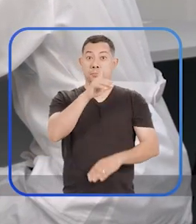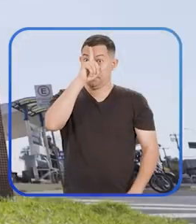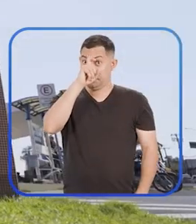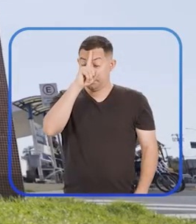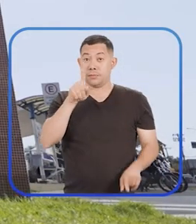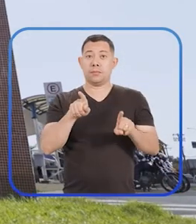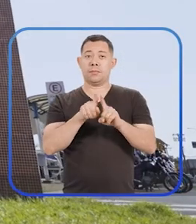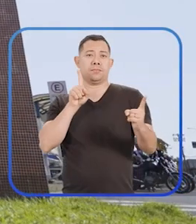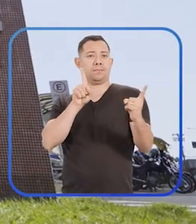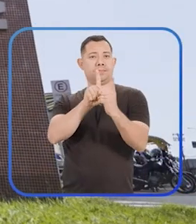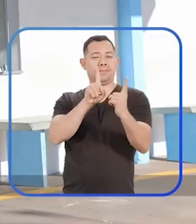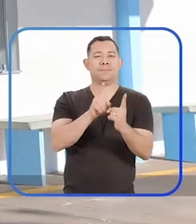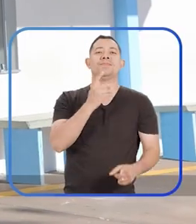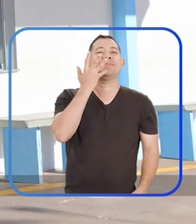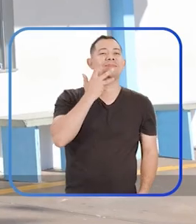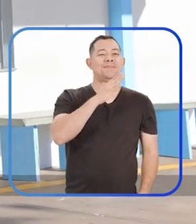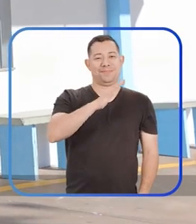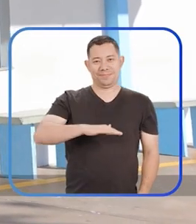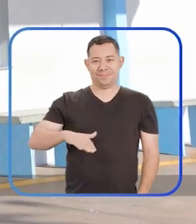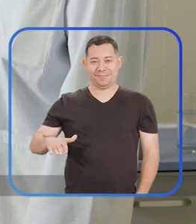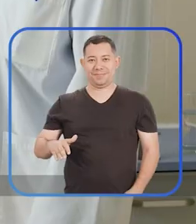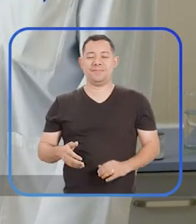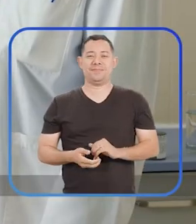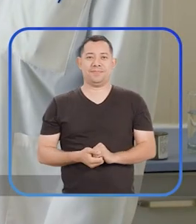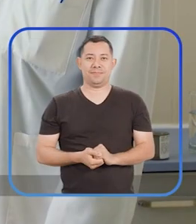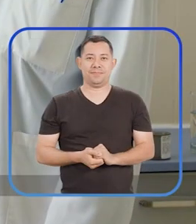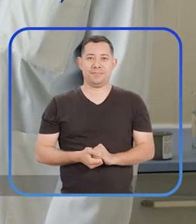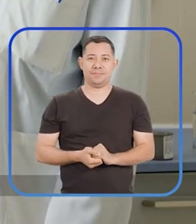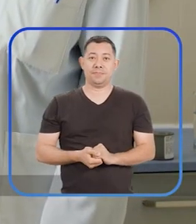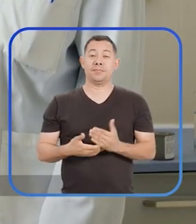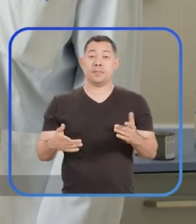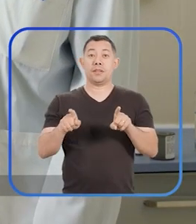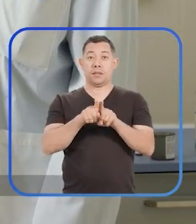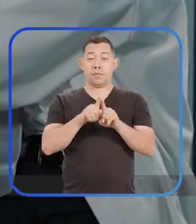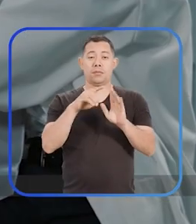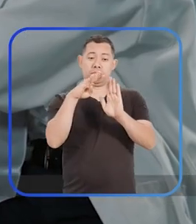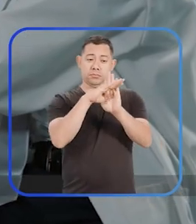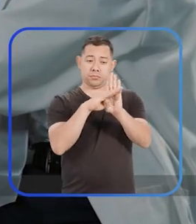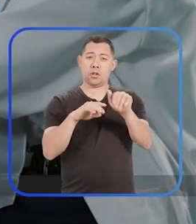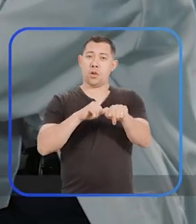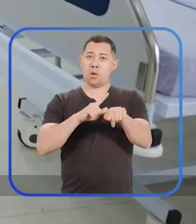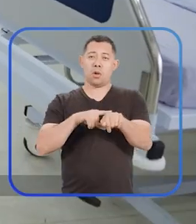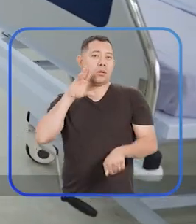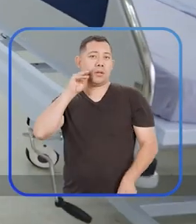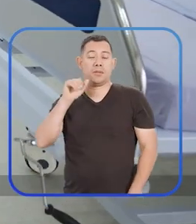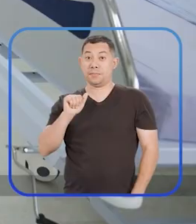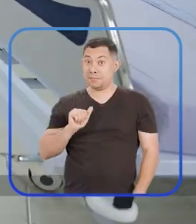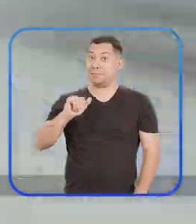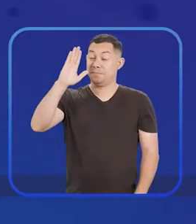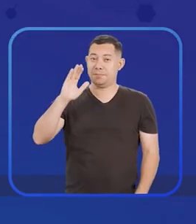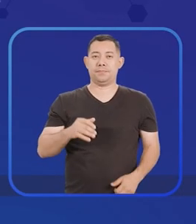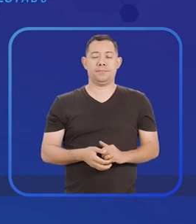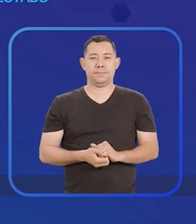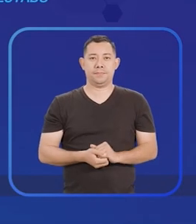de saúde, unidades de emergência e atendimento infantil. Para isso, ampliamos o horário de atendimento com mais servidores e novos